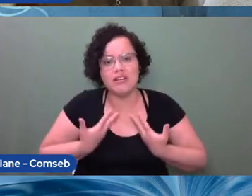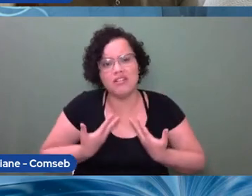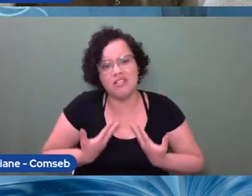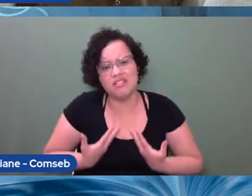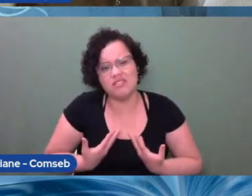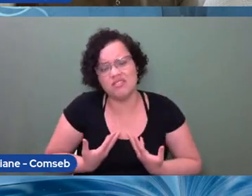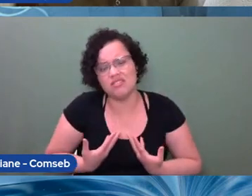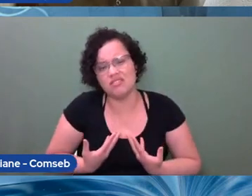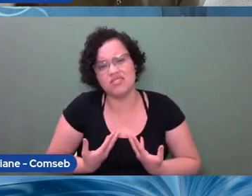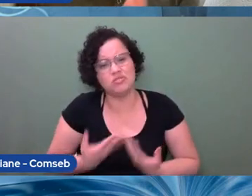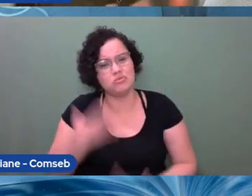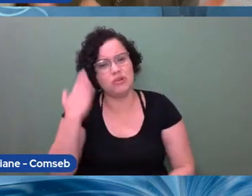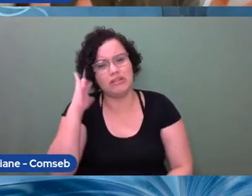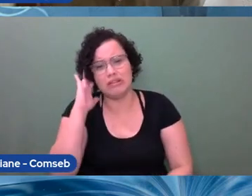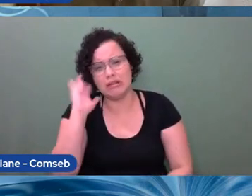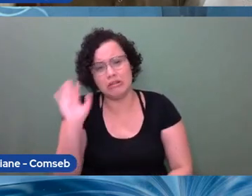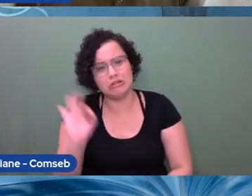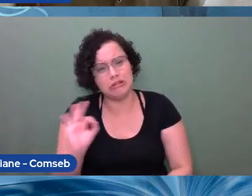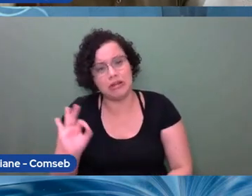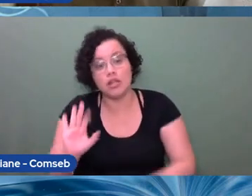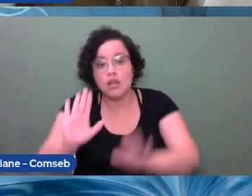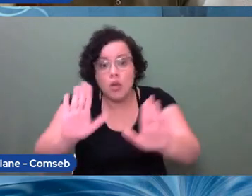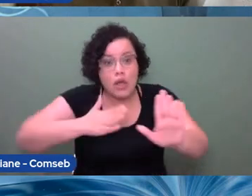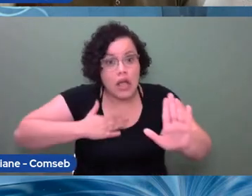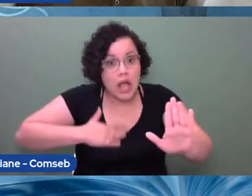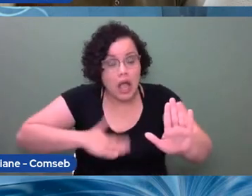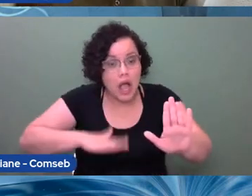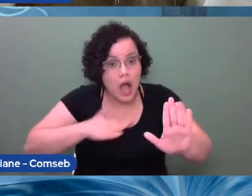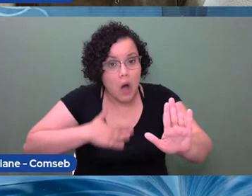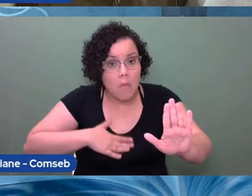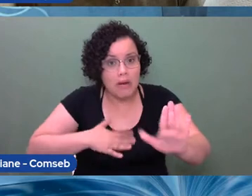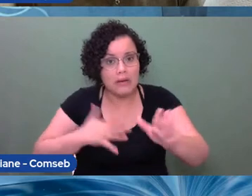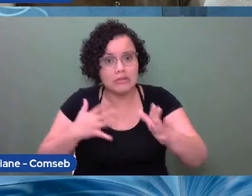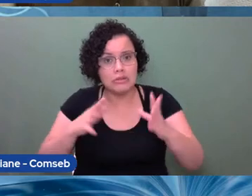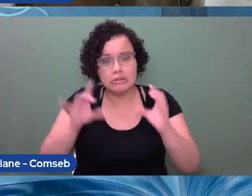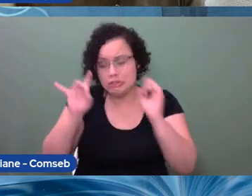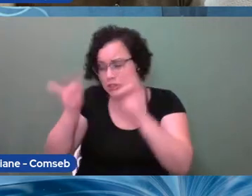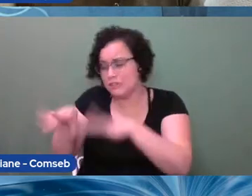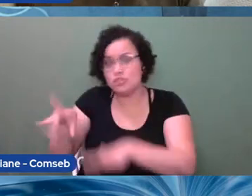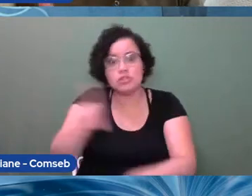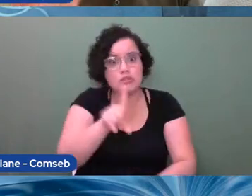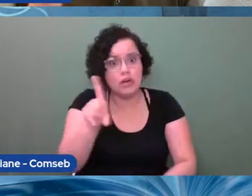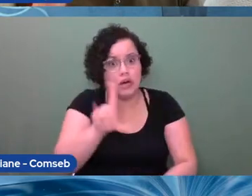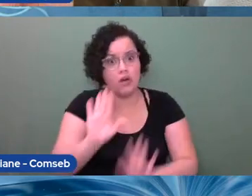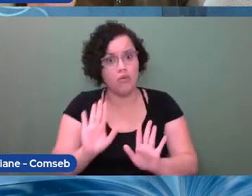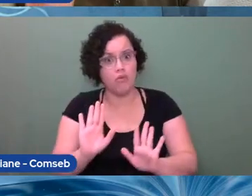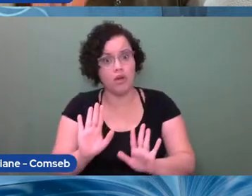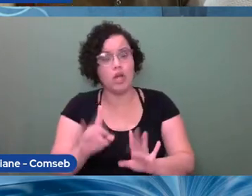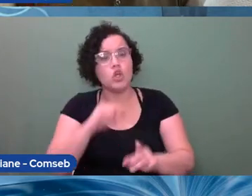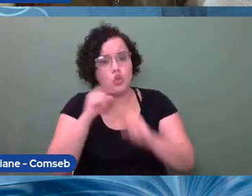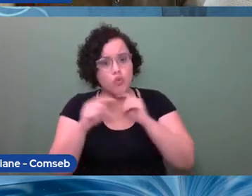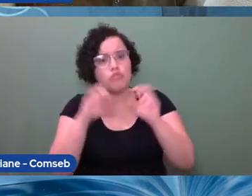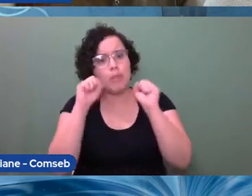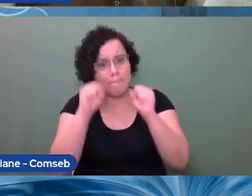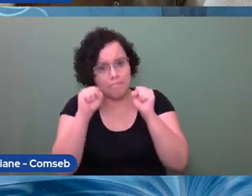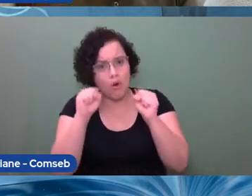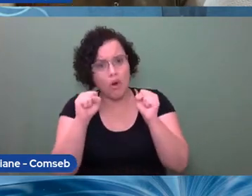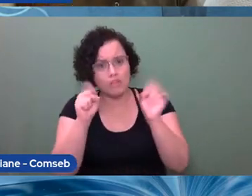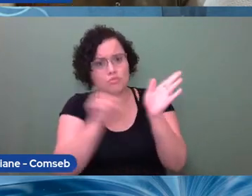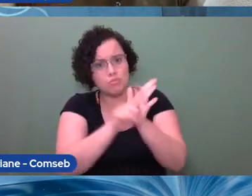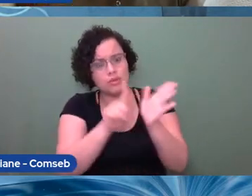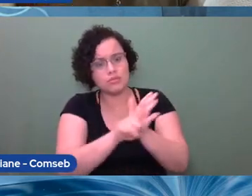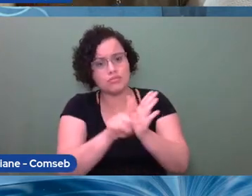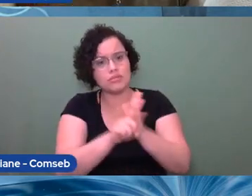pedimos que vocês persistam, tragam suas dúvidas. Aliás, nós temos duas dúvidas aqui que estão pendentes. Nós estamos quase chegando no